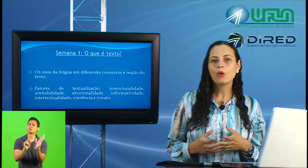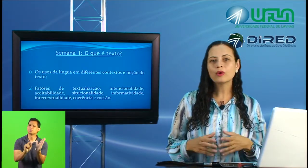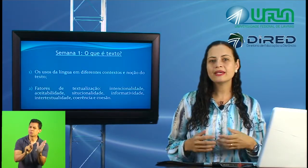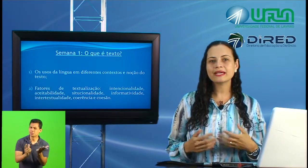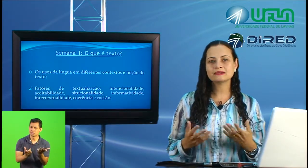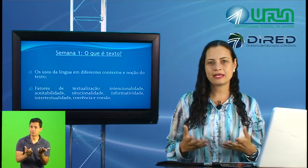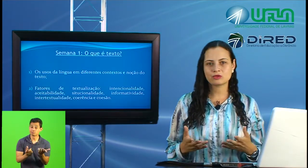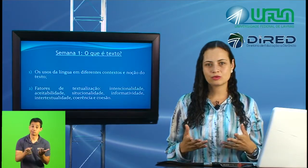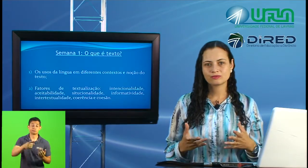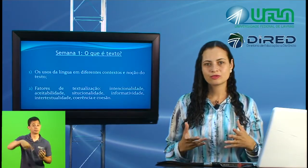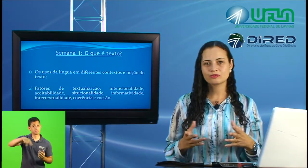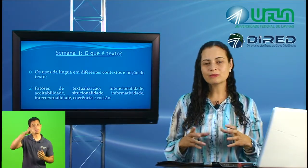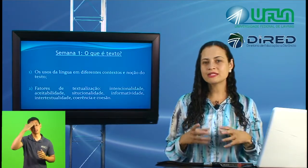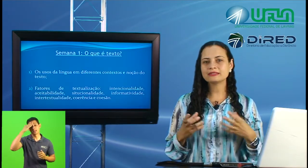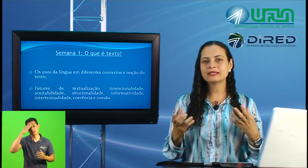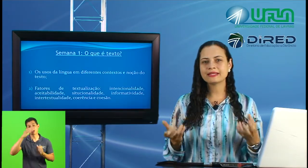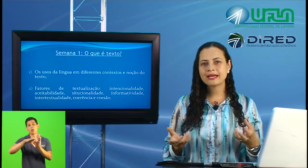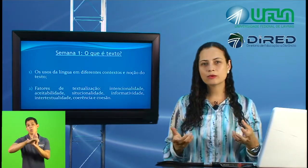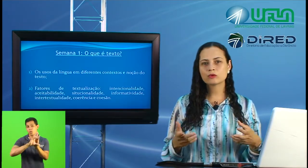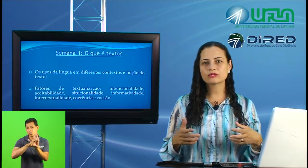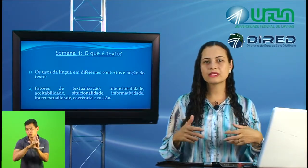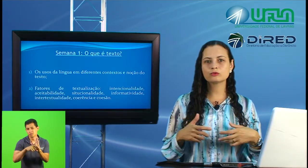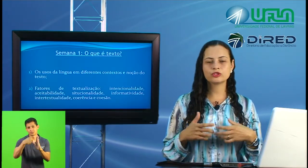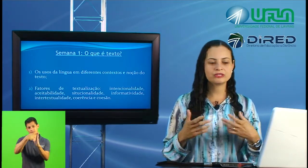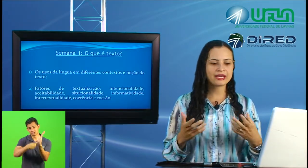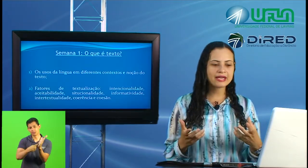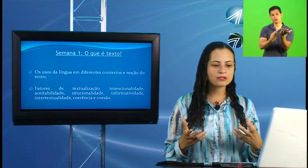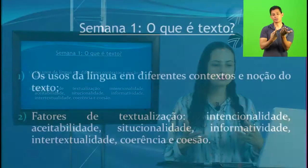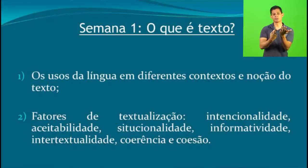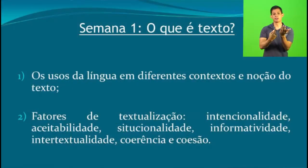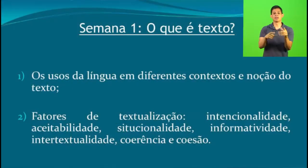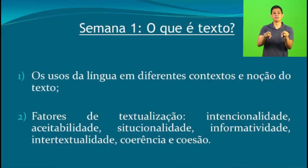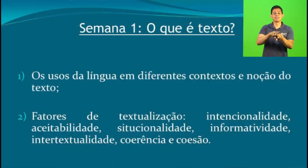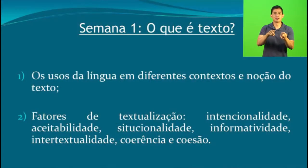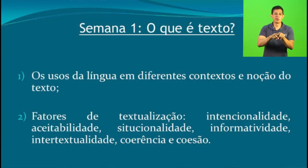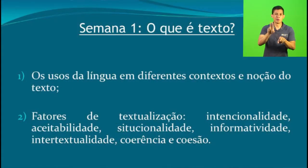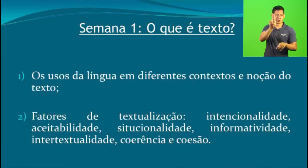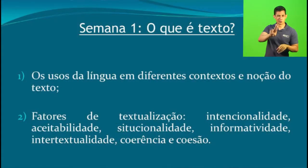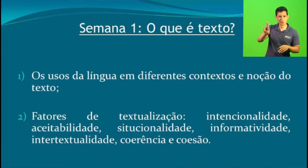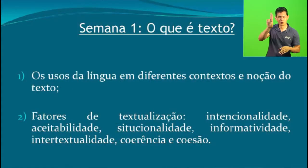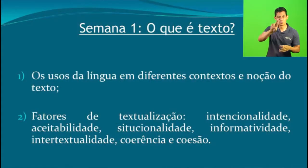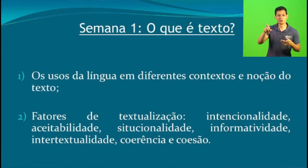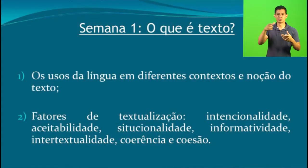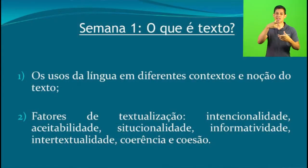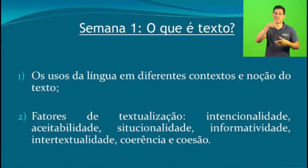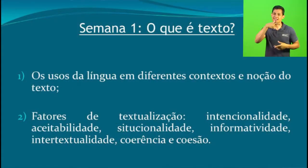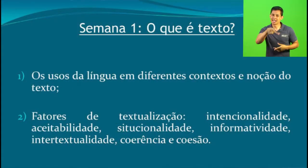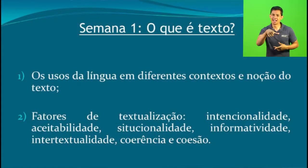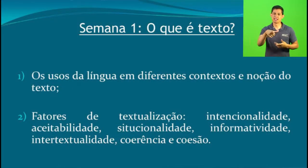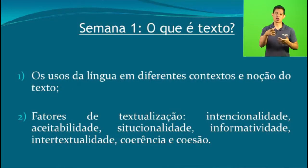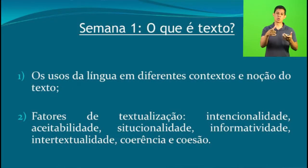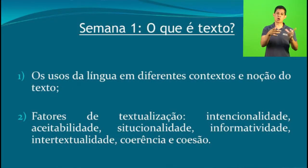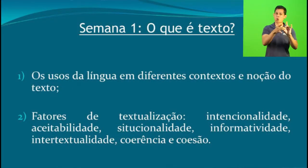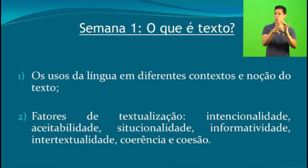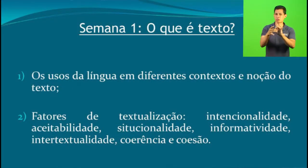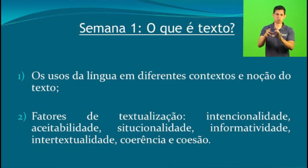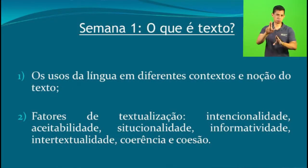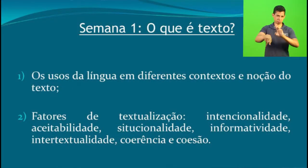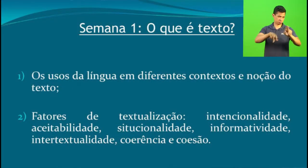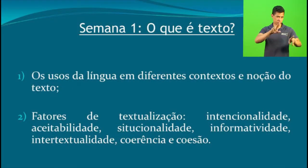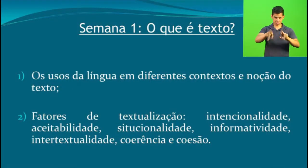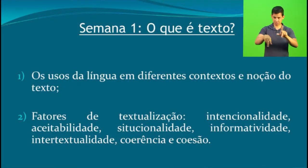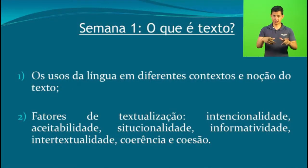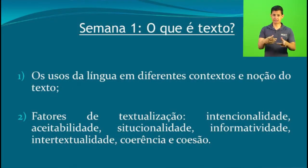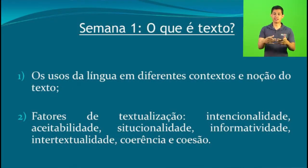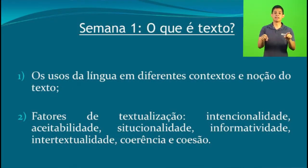então, o que é texto. Vamos entender o conceito de texto, de noção de texto, os usos da língua em diferentes